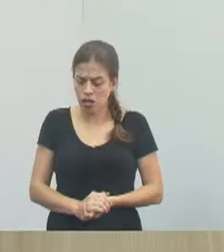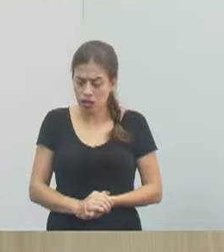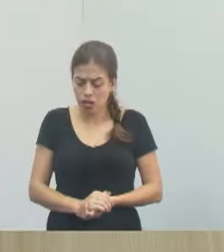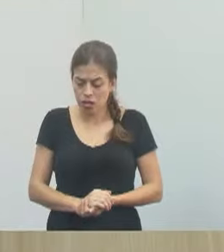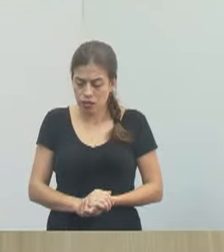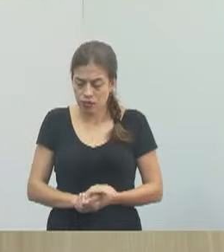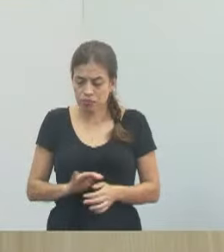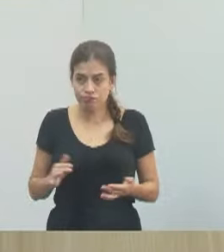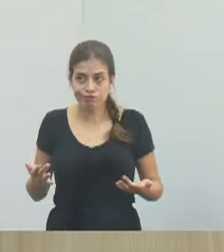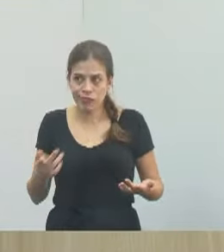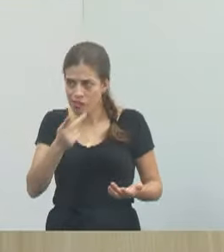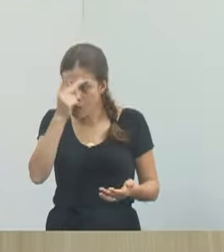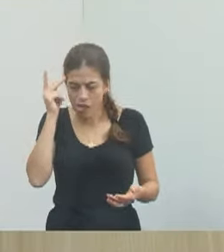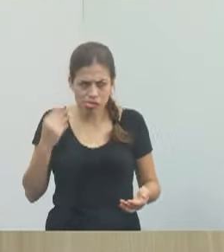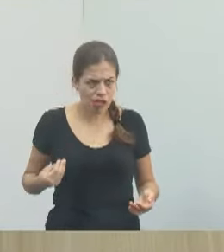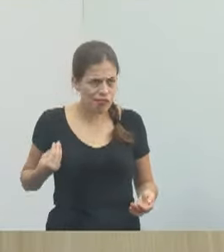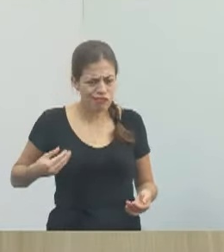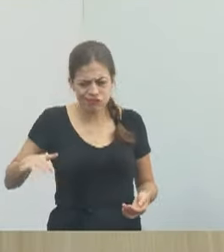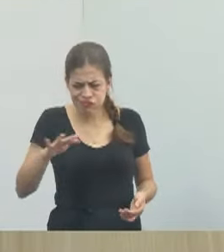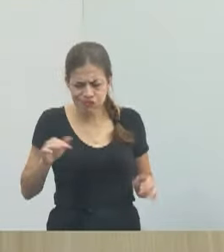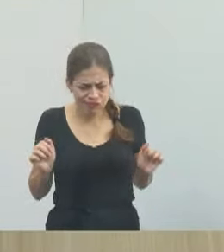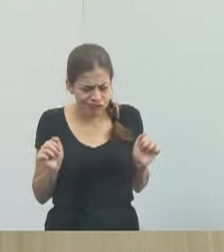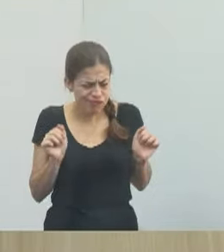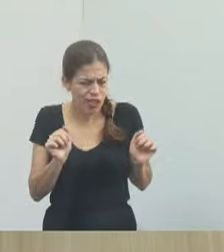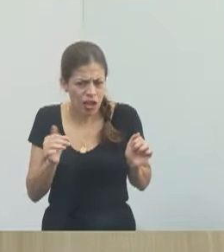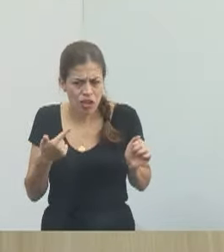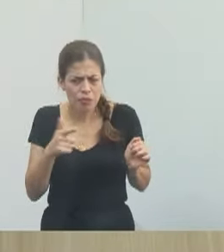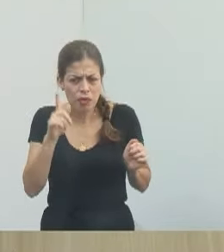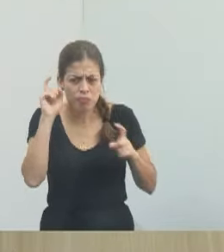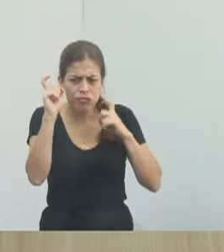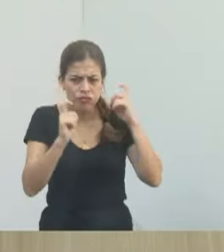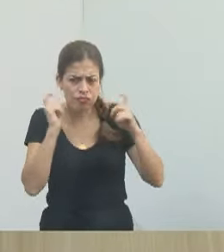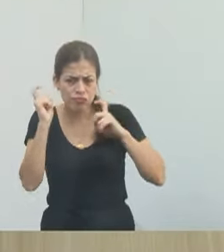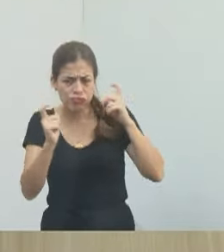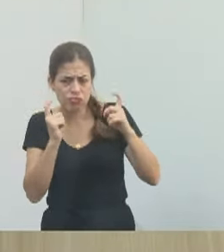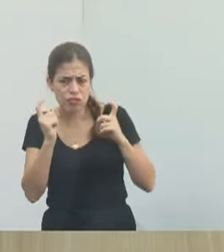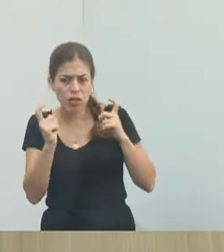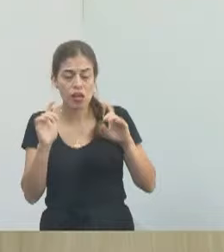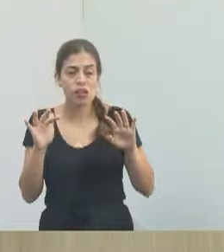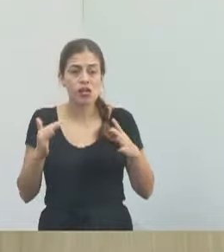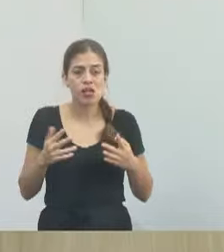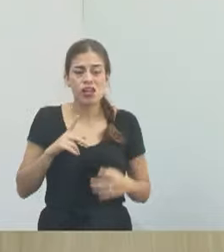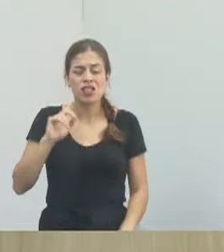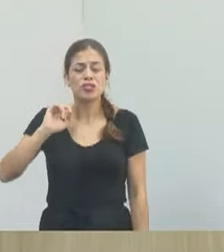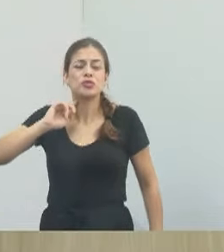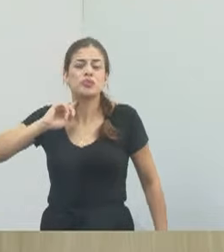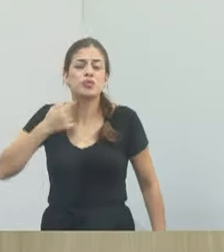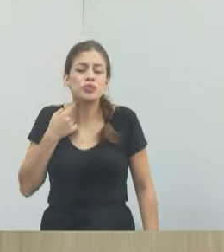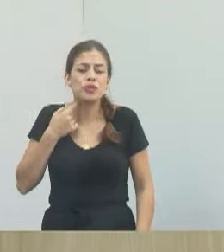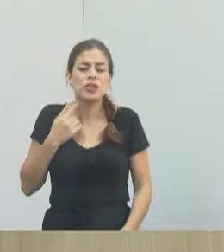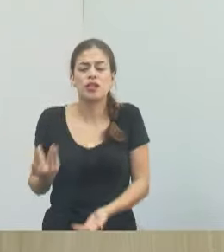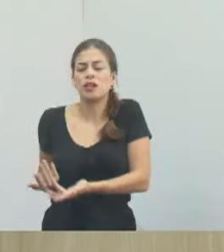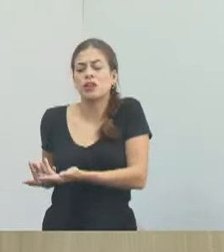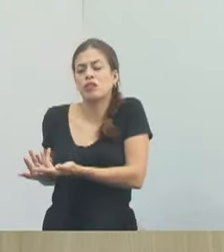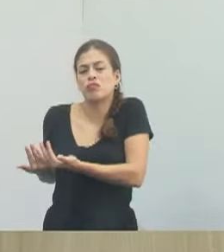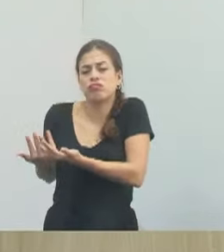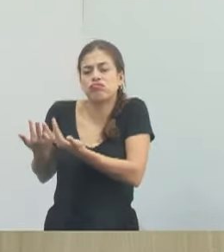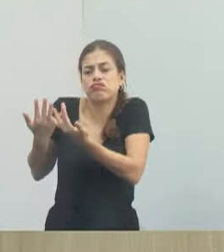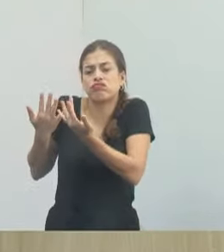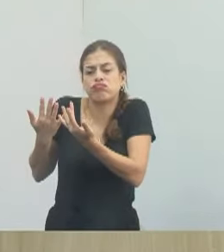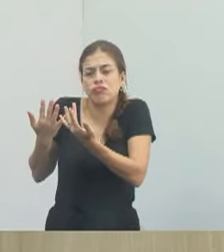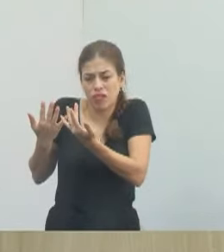e considerando que os moradores das proximidad estão preocupados com a sujeira alto